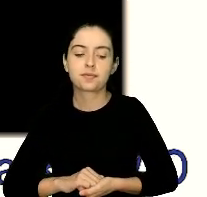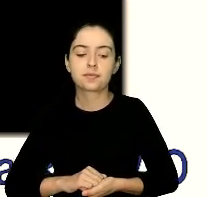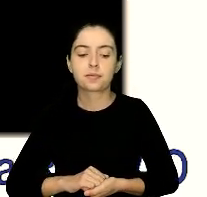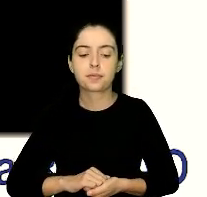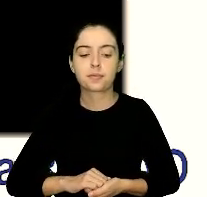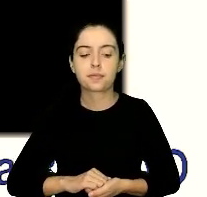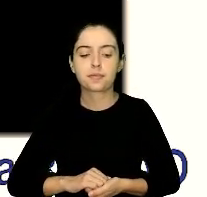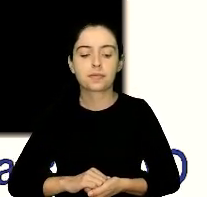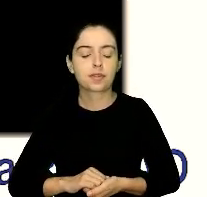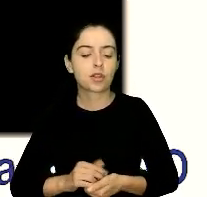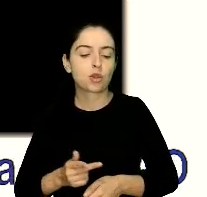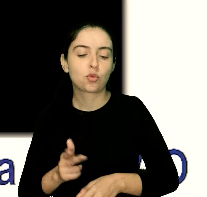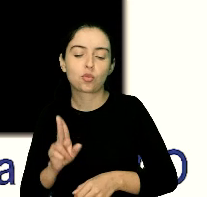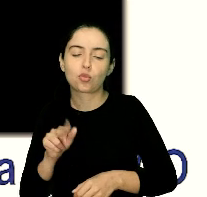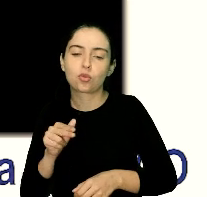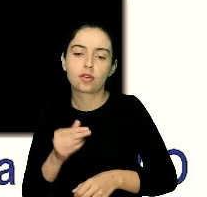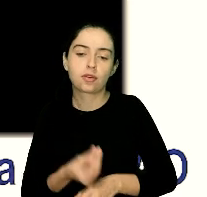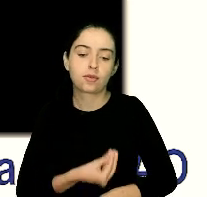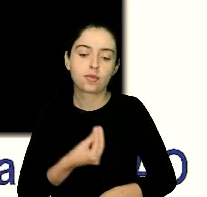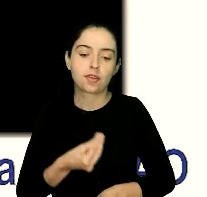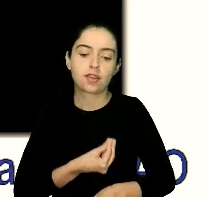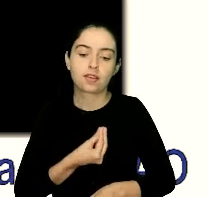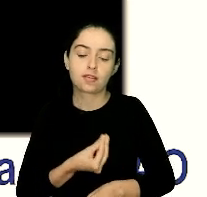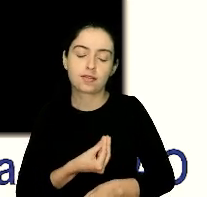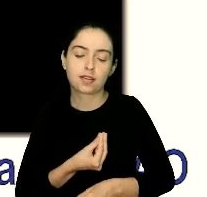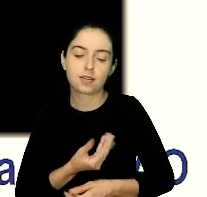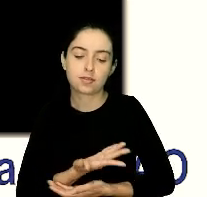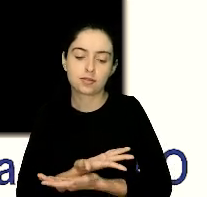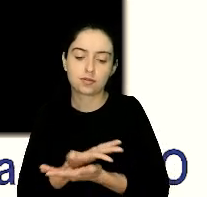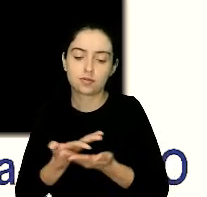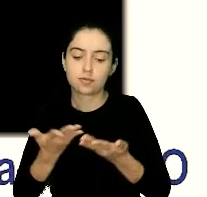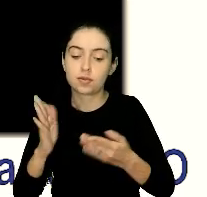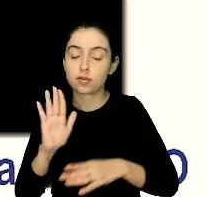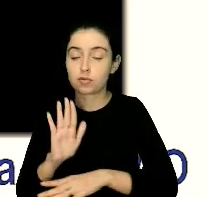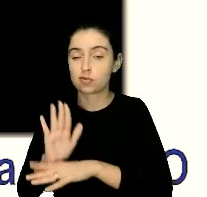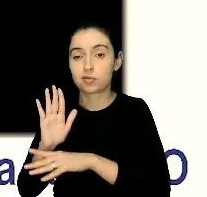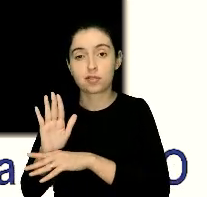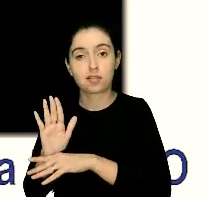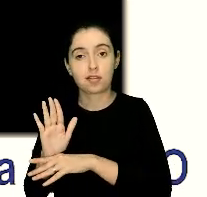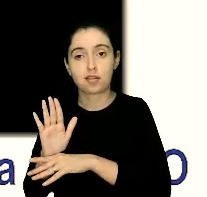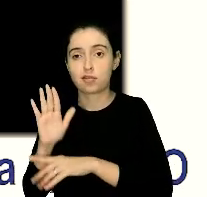Quem não vive pra viver, não serve pra